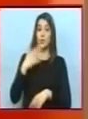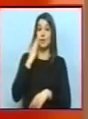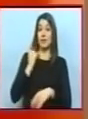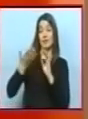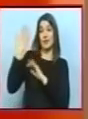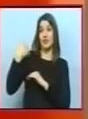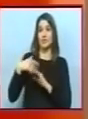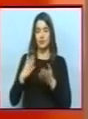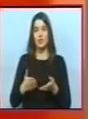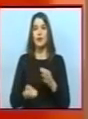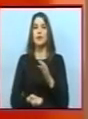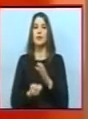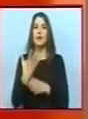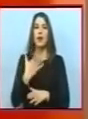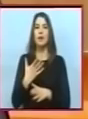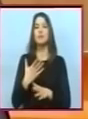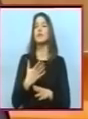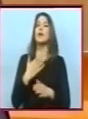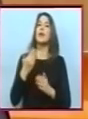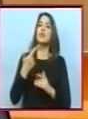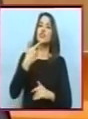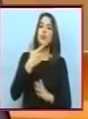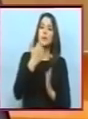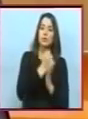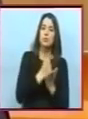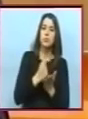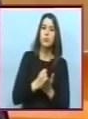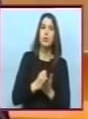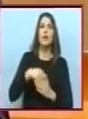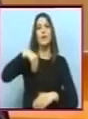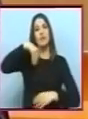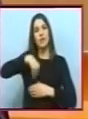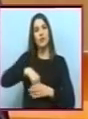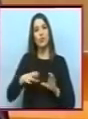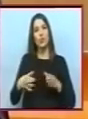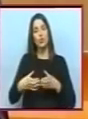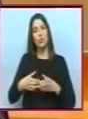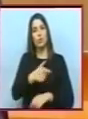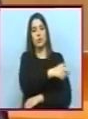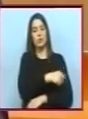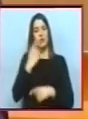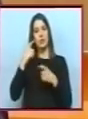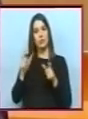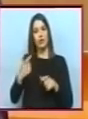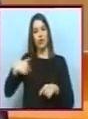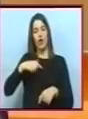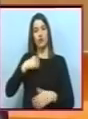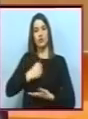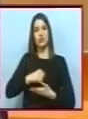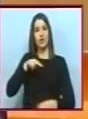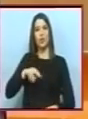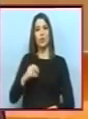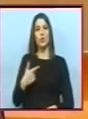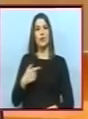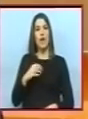passado, um registro de testamentos na própria ordem dos notários. E aí penso que a coisa funcionaria muito